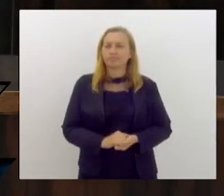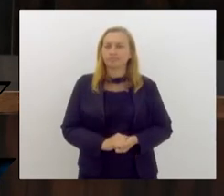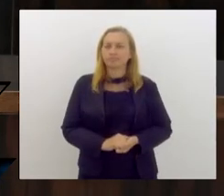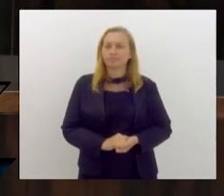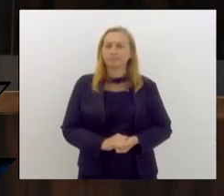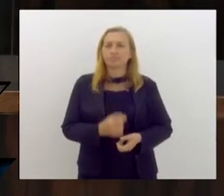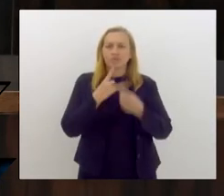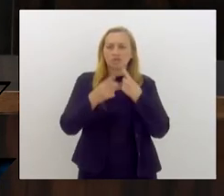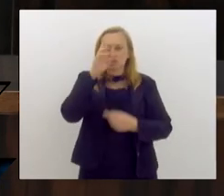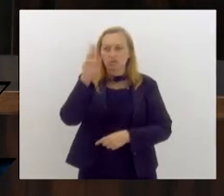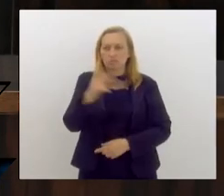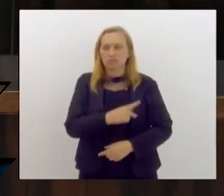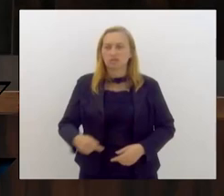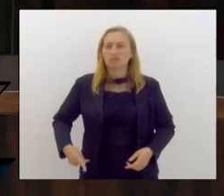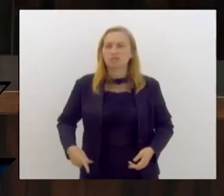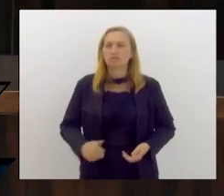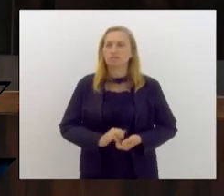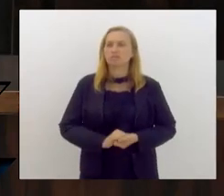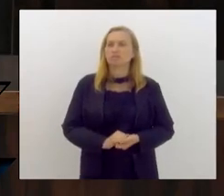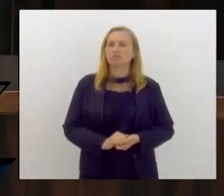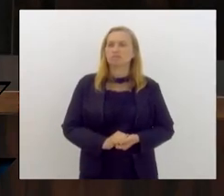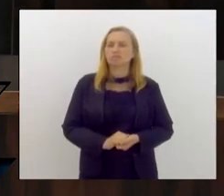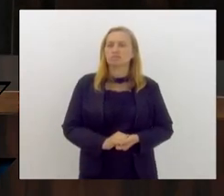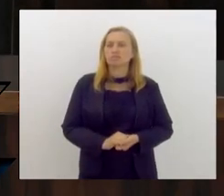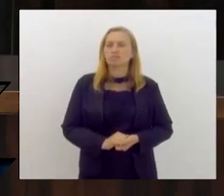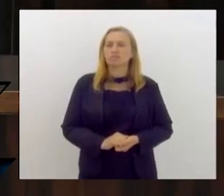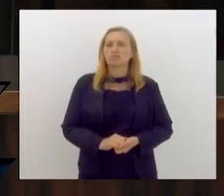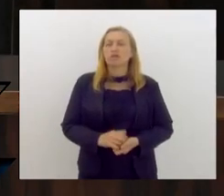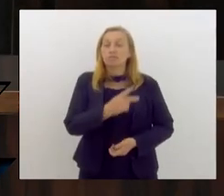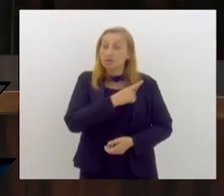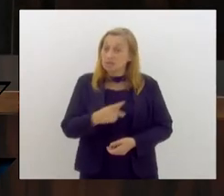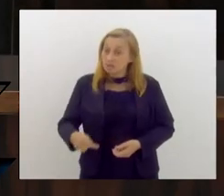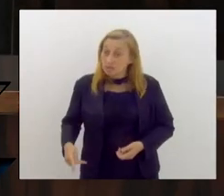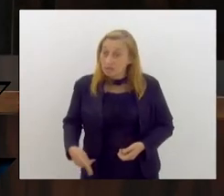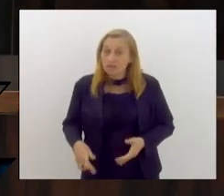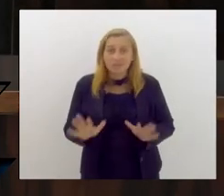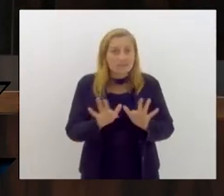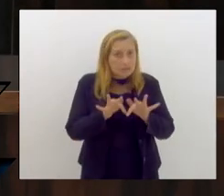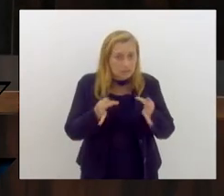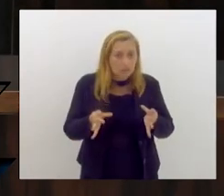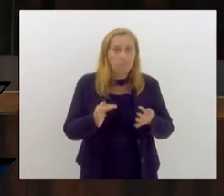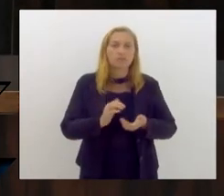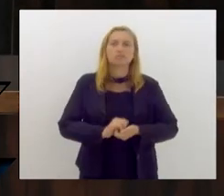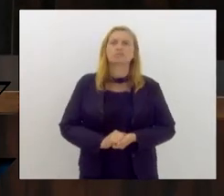Para discutir, presidente. Para discutir, presidente. Presidente, de forma simples,